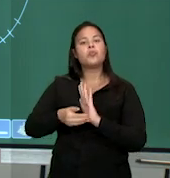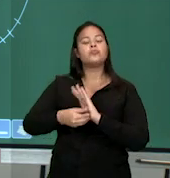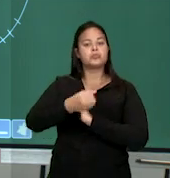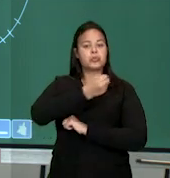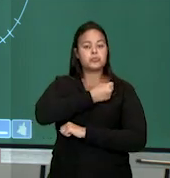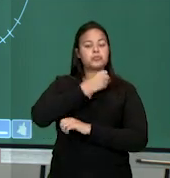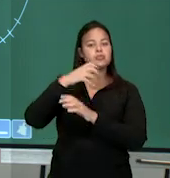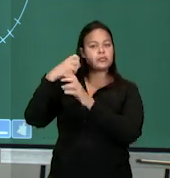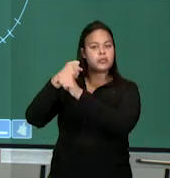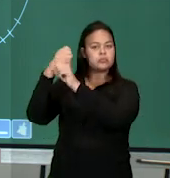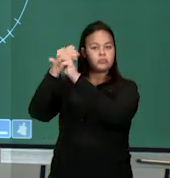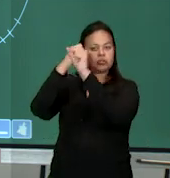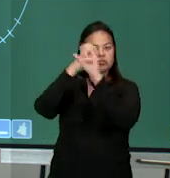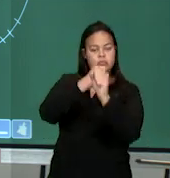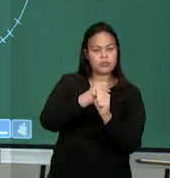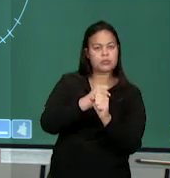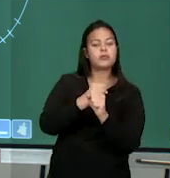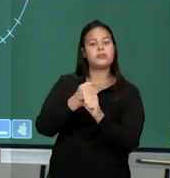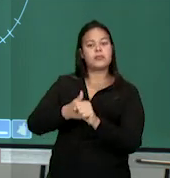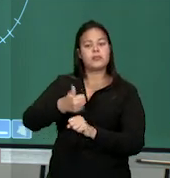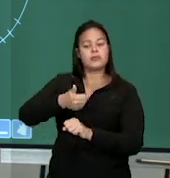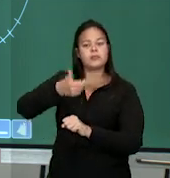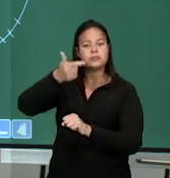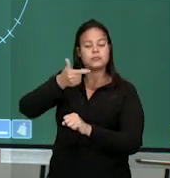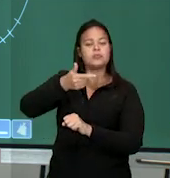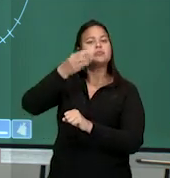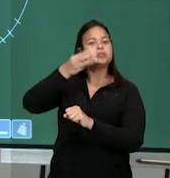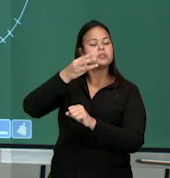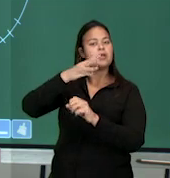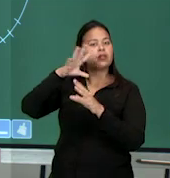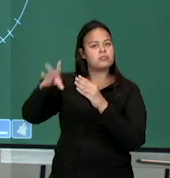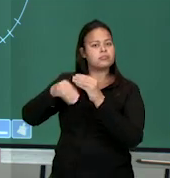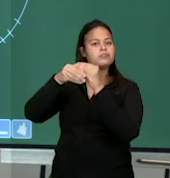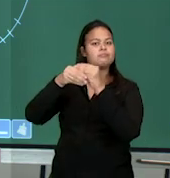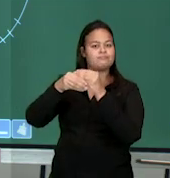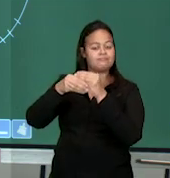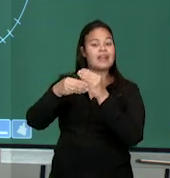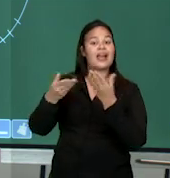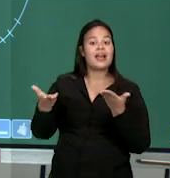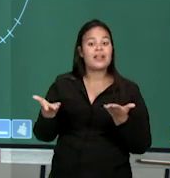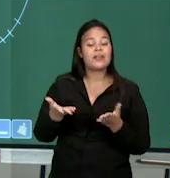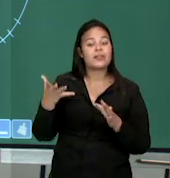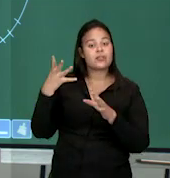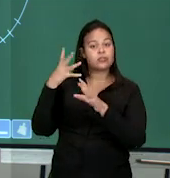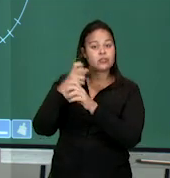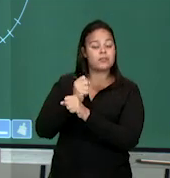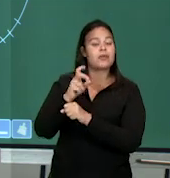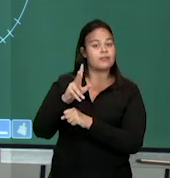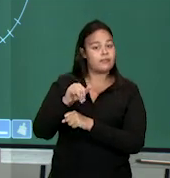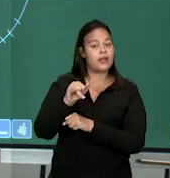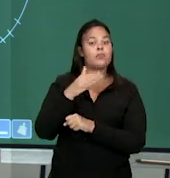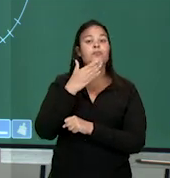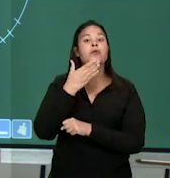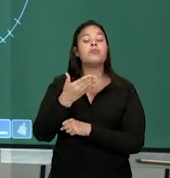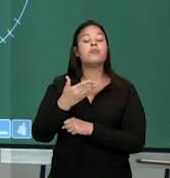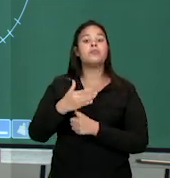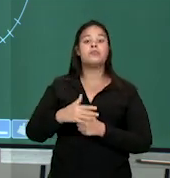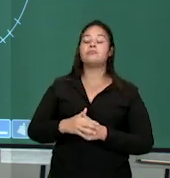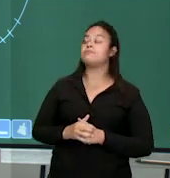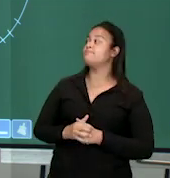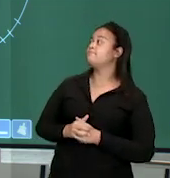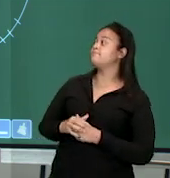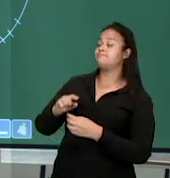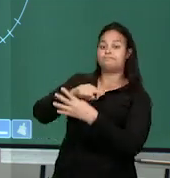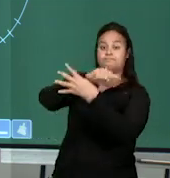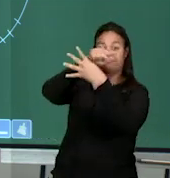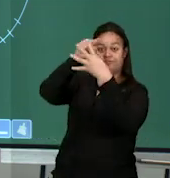primeiro, com o segundo e com o terceiro. E depois com ele mesmo. E agora eu vou somar esses 4